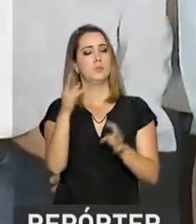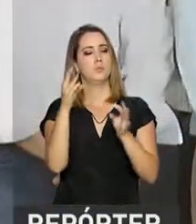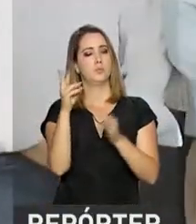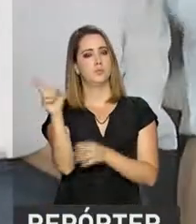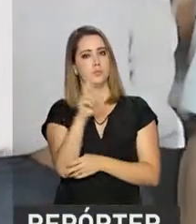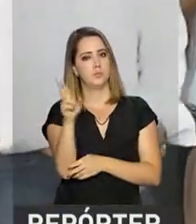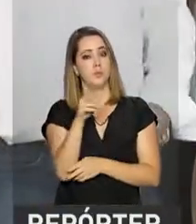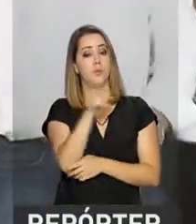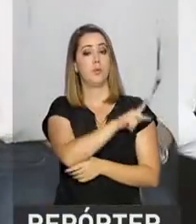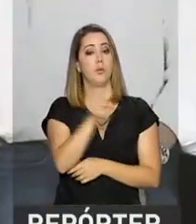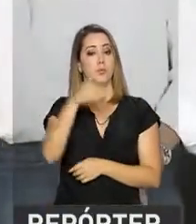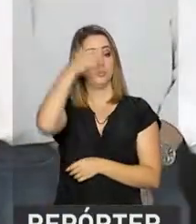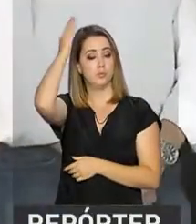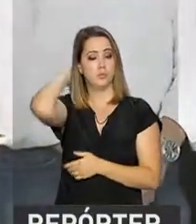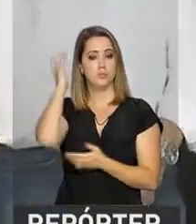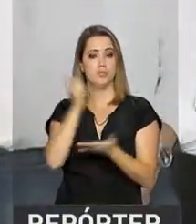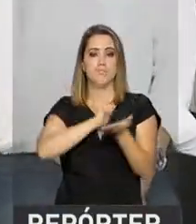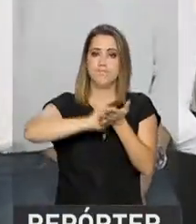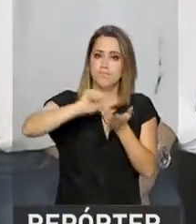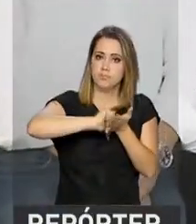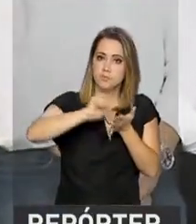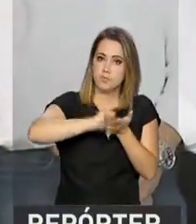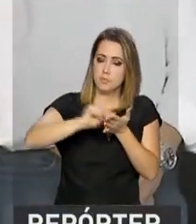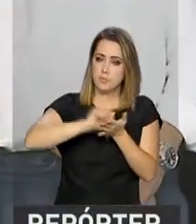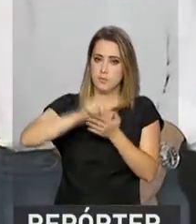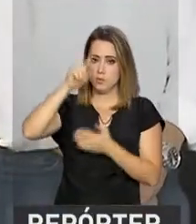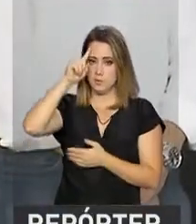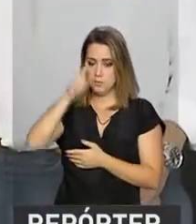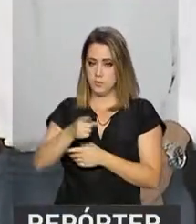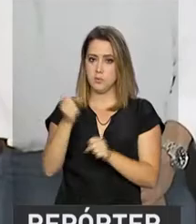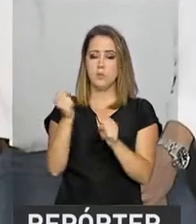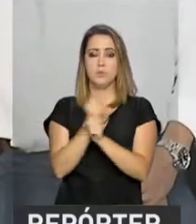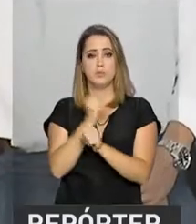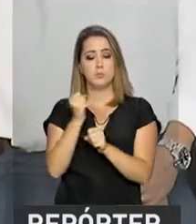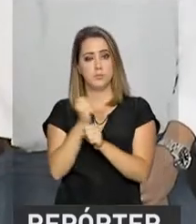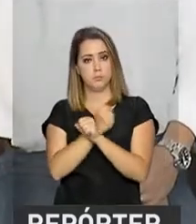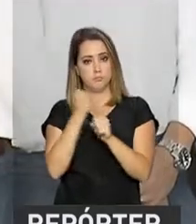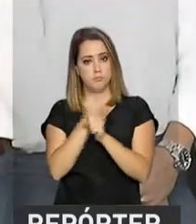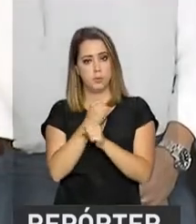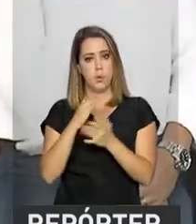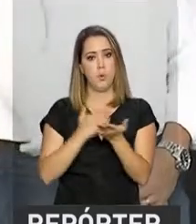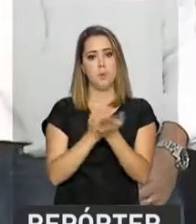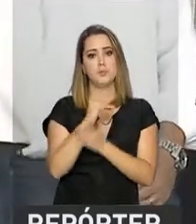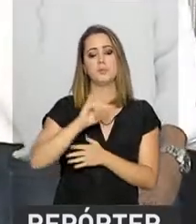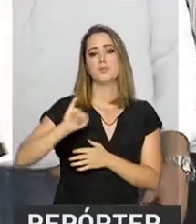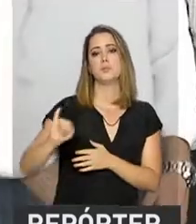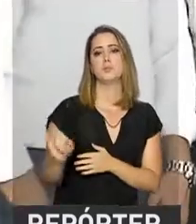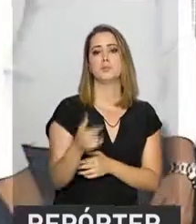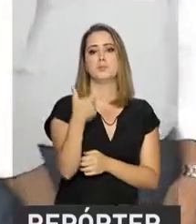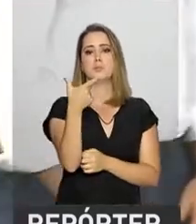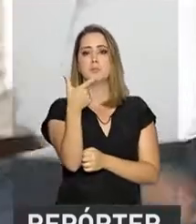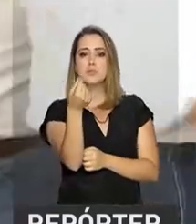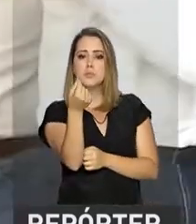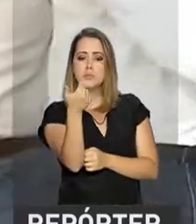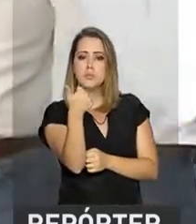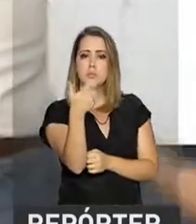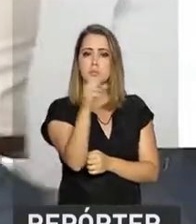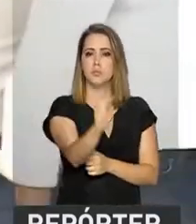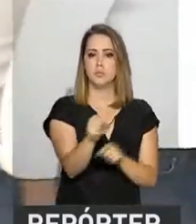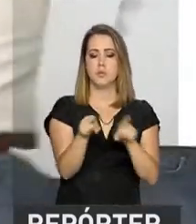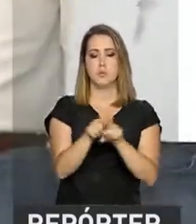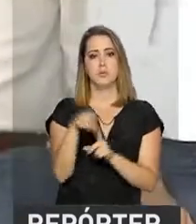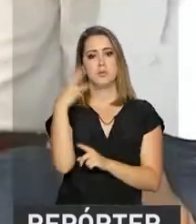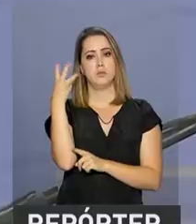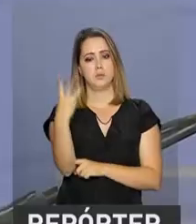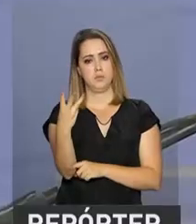presidente michel temer assinou a ordem de serviço a obra começa em janeiro de 2018 e deve ficar pronta em